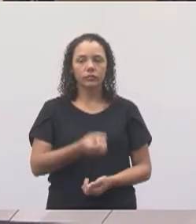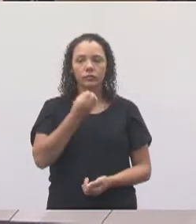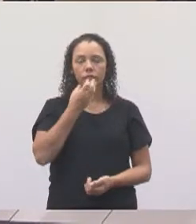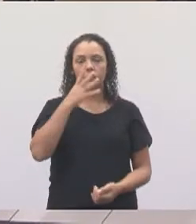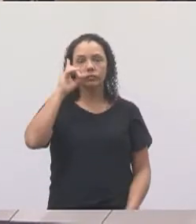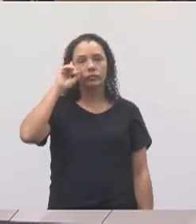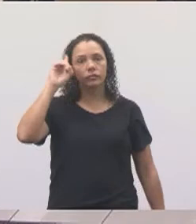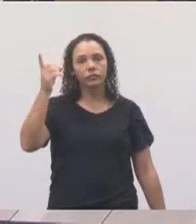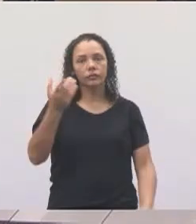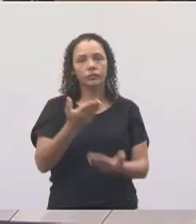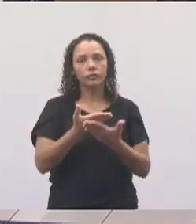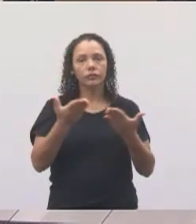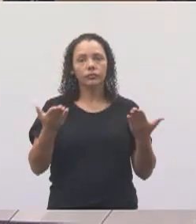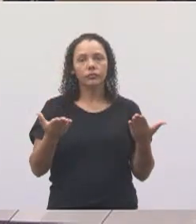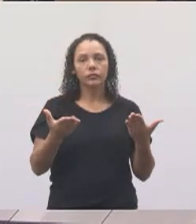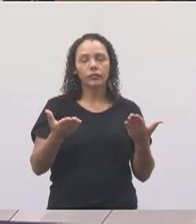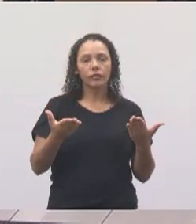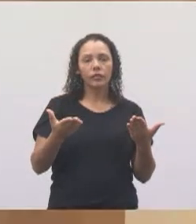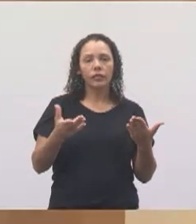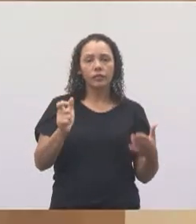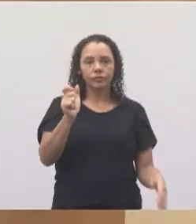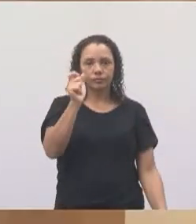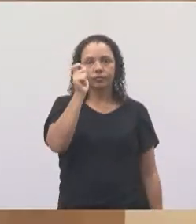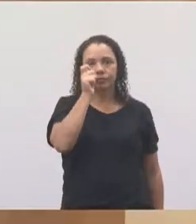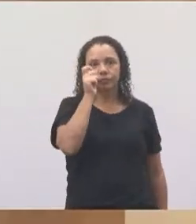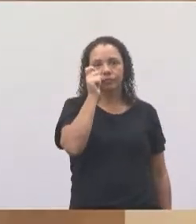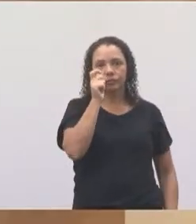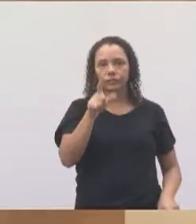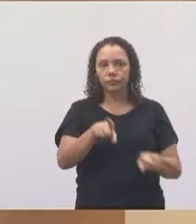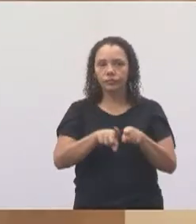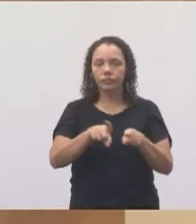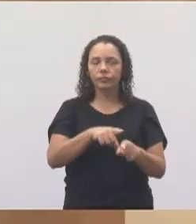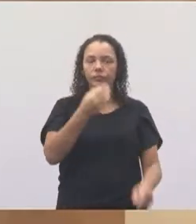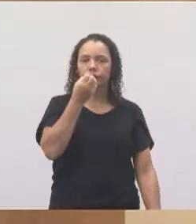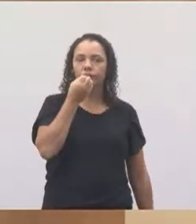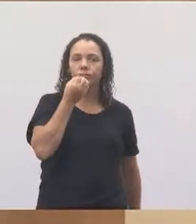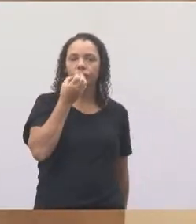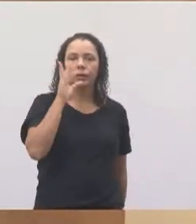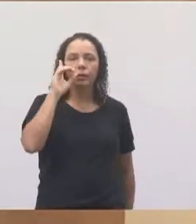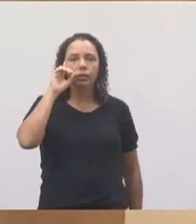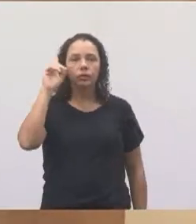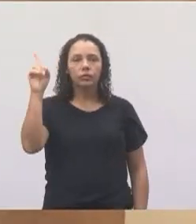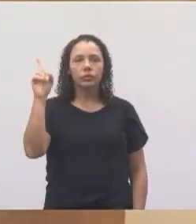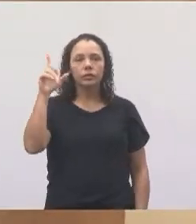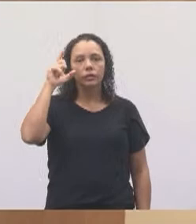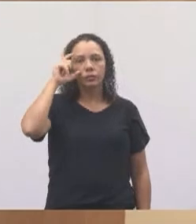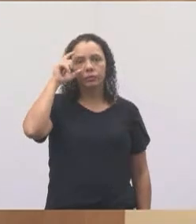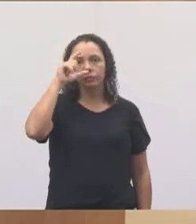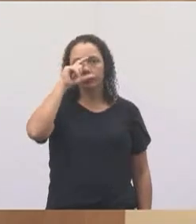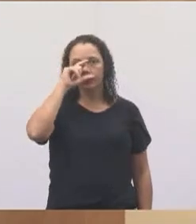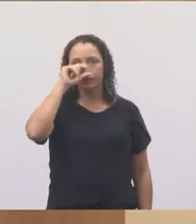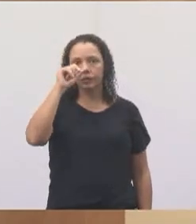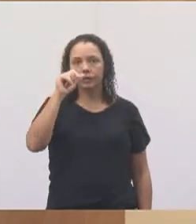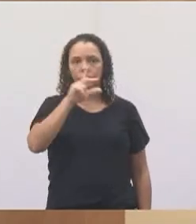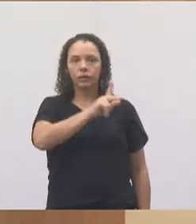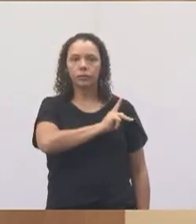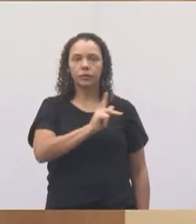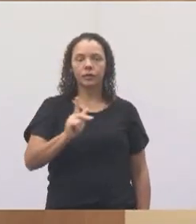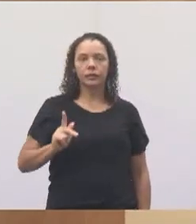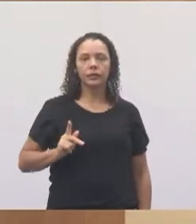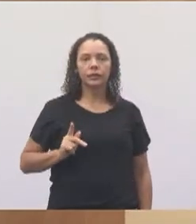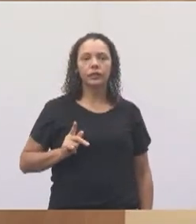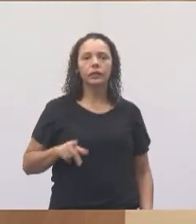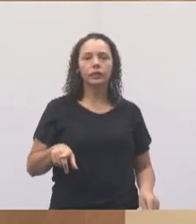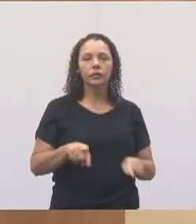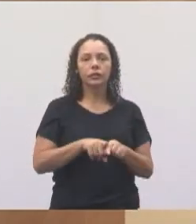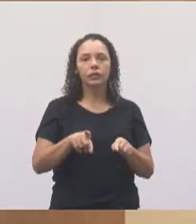Bom dia a todos, bom dia a você que nos assiste. Na pessoa do senhor presidente Abner Rosa, quero cumprimentar